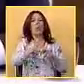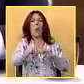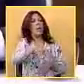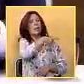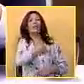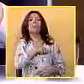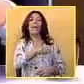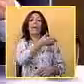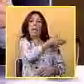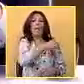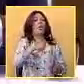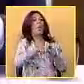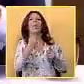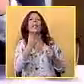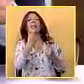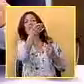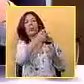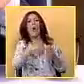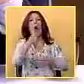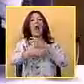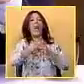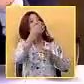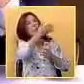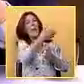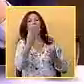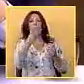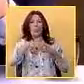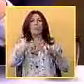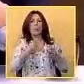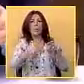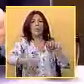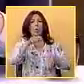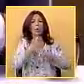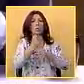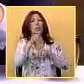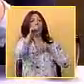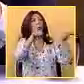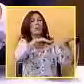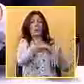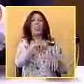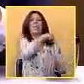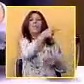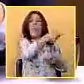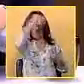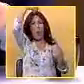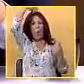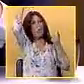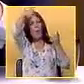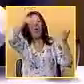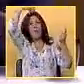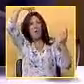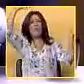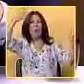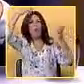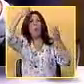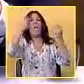serve aos ingleses, serve aos holandeses. Portanto, muitos portugueses imigram e têm de ganhar a vida. E serve para esses portugueses viverem lá.